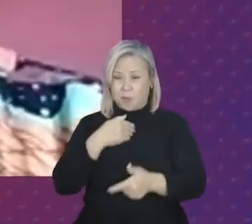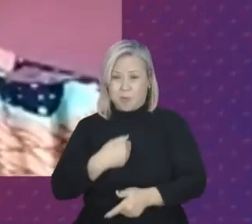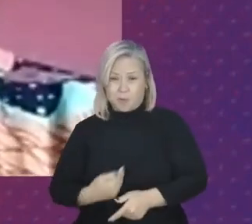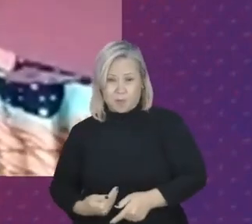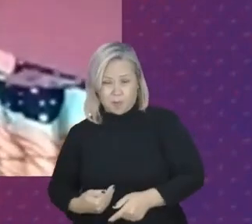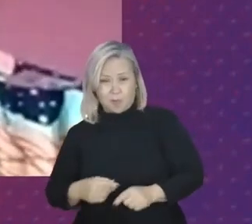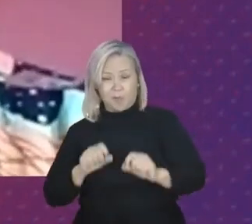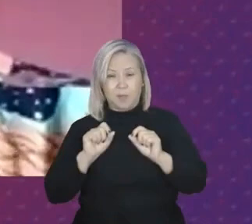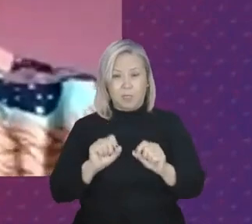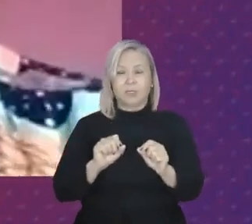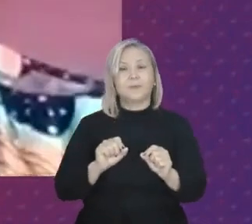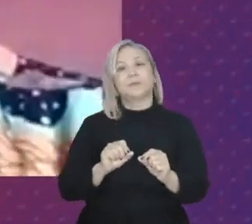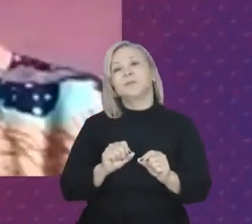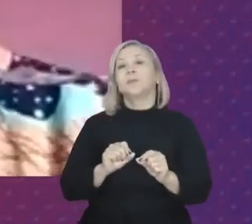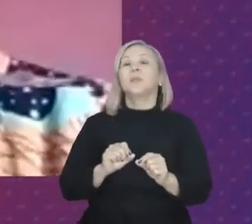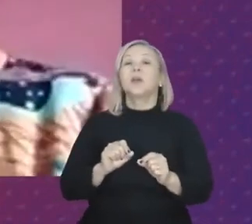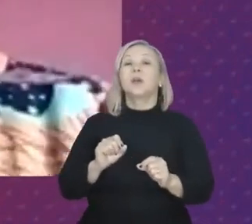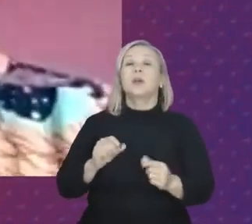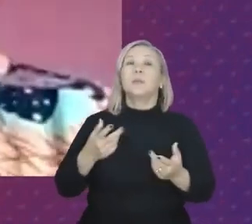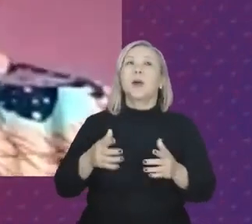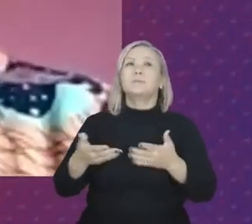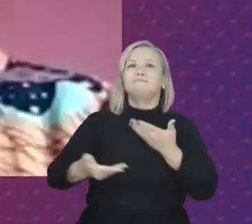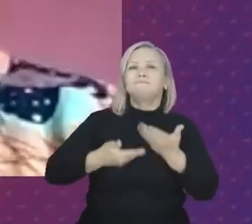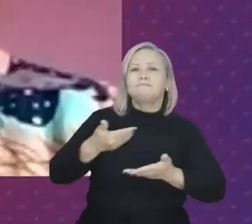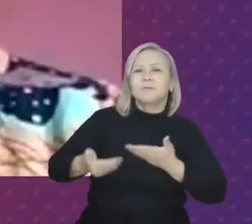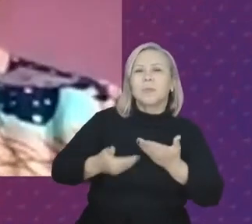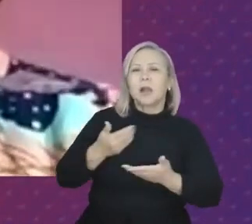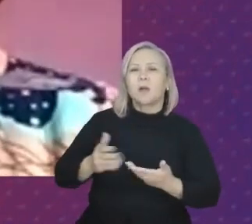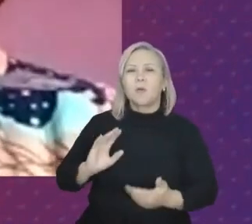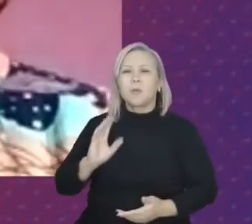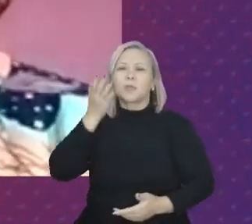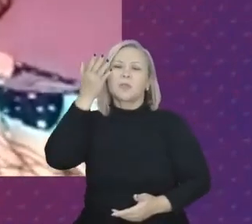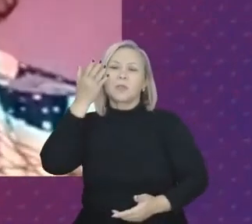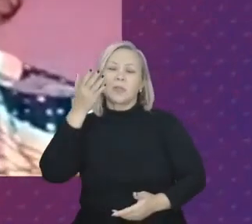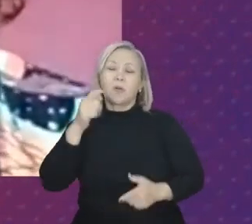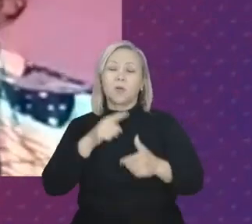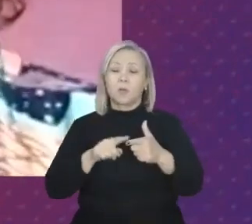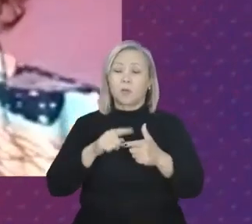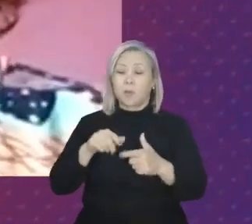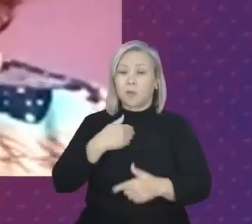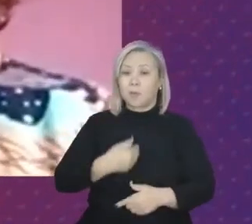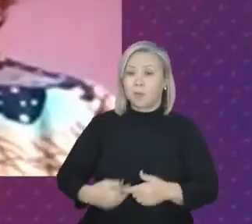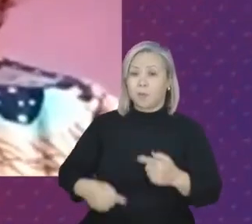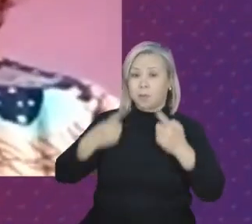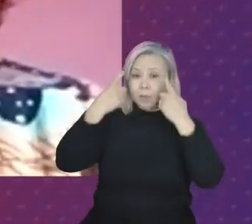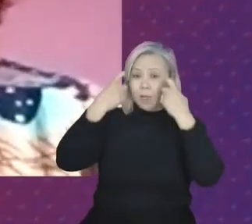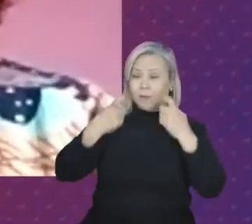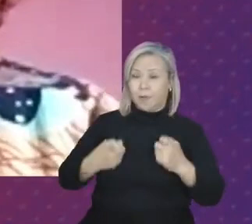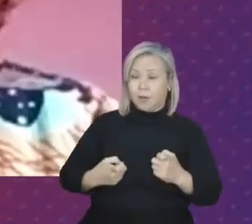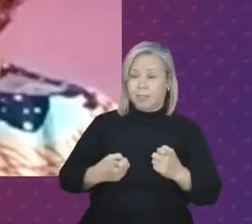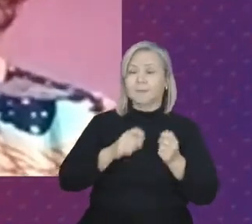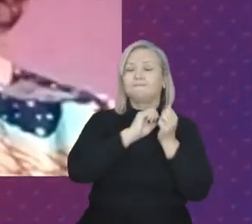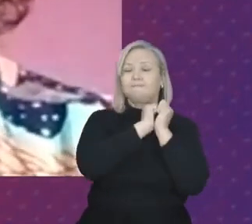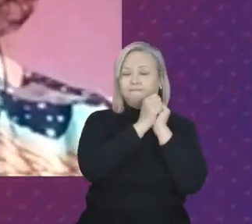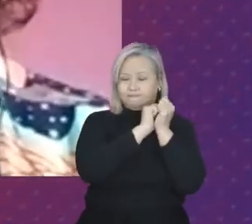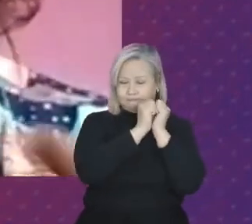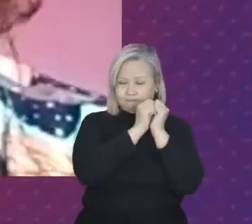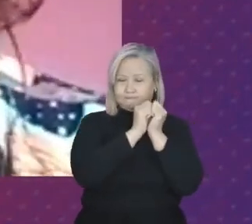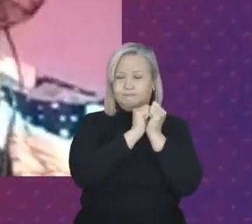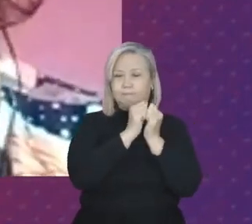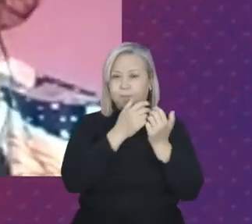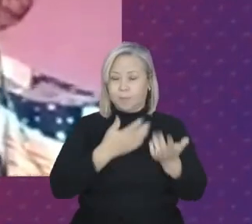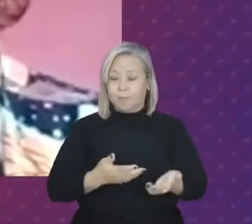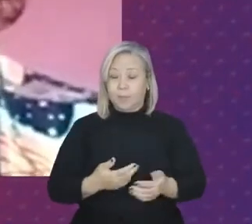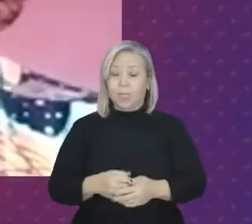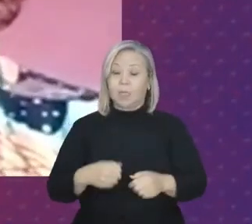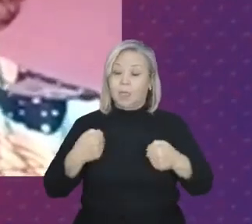lidar, né, autonomia como uma solução para lidar com o problema público da violência doméstica. Então, a SNPM, ela foi